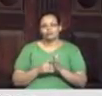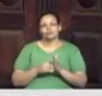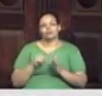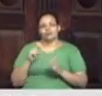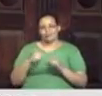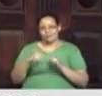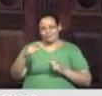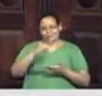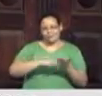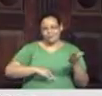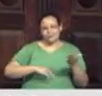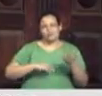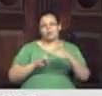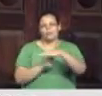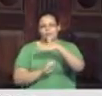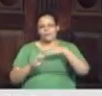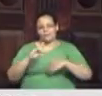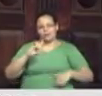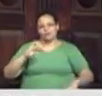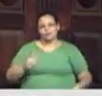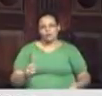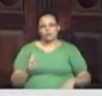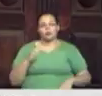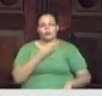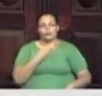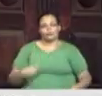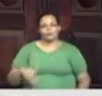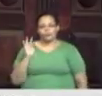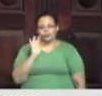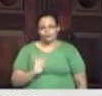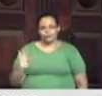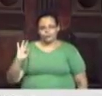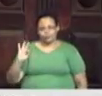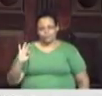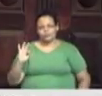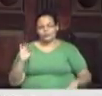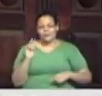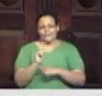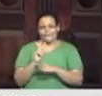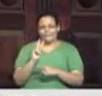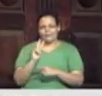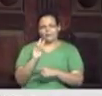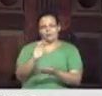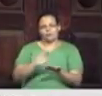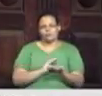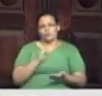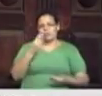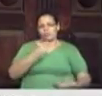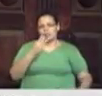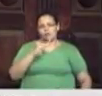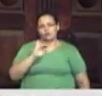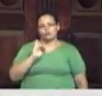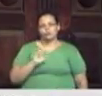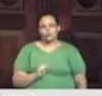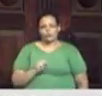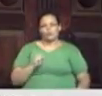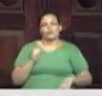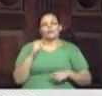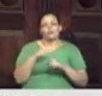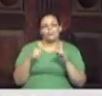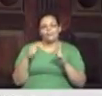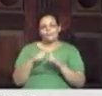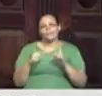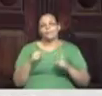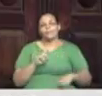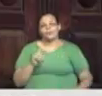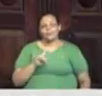da SEDAI por parte do governo do Estado, em contrapartida a um empréstimo de 3,5 bilhões de reais, que